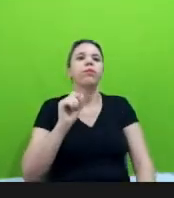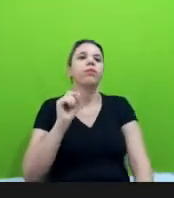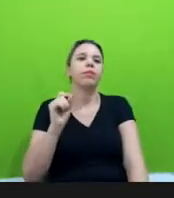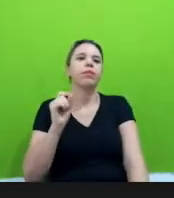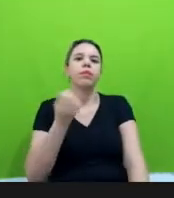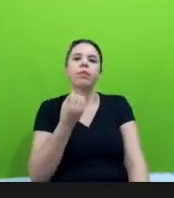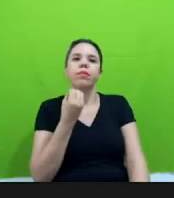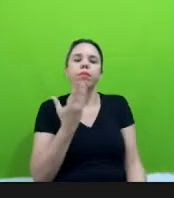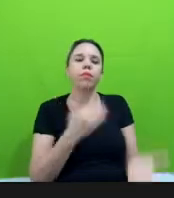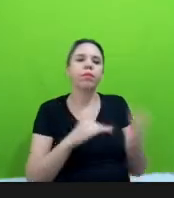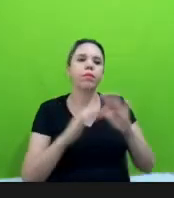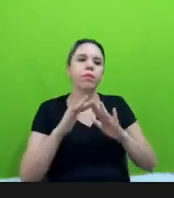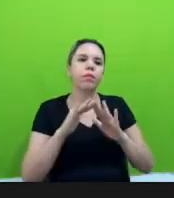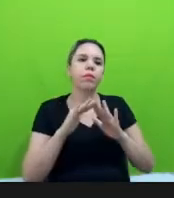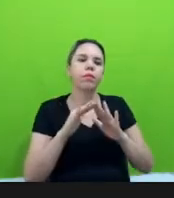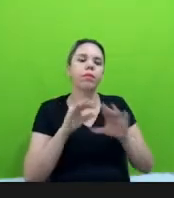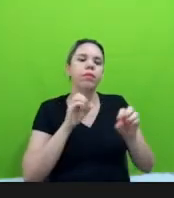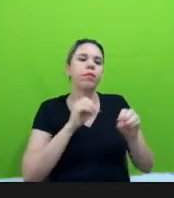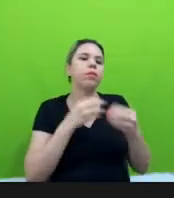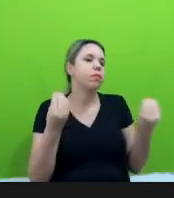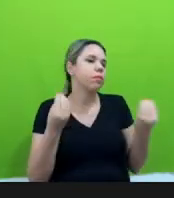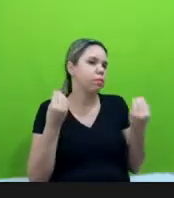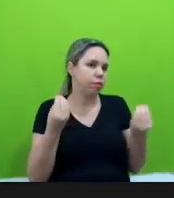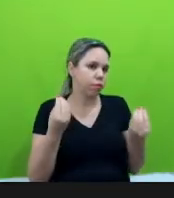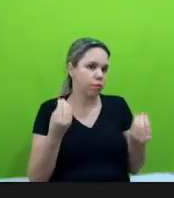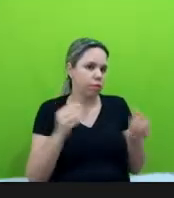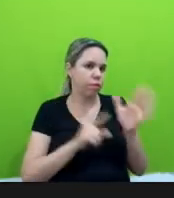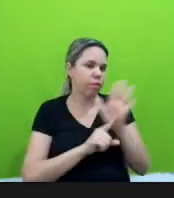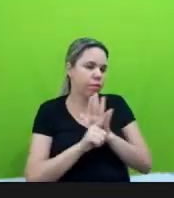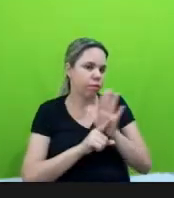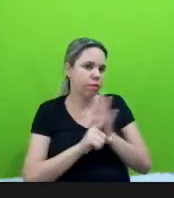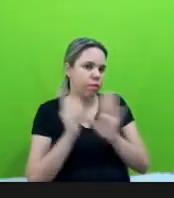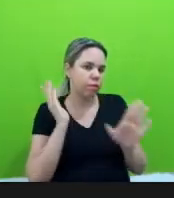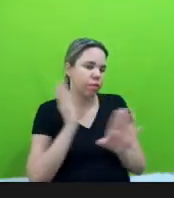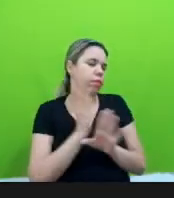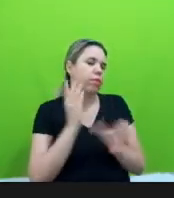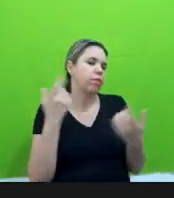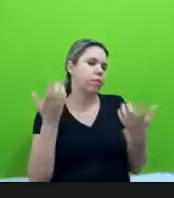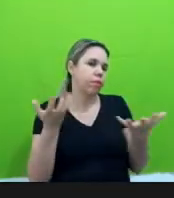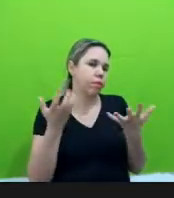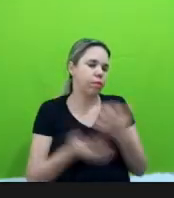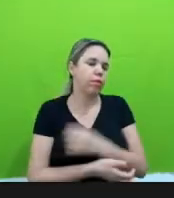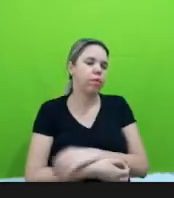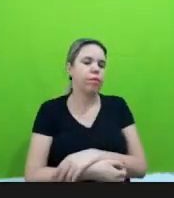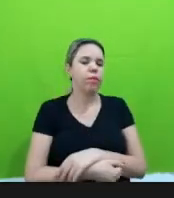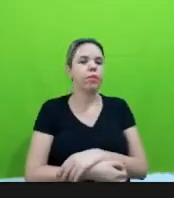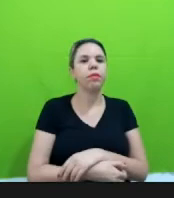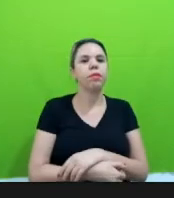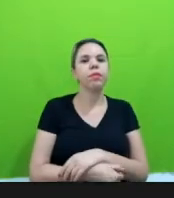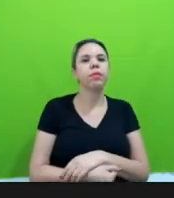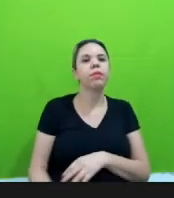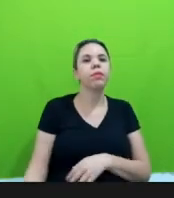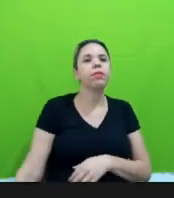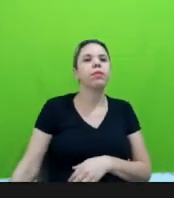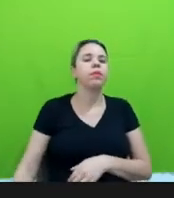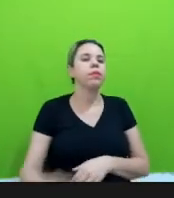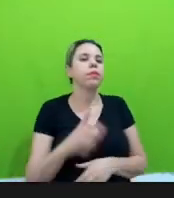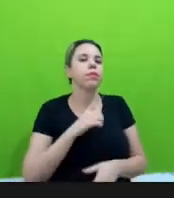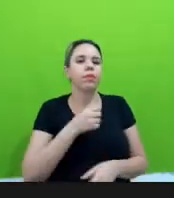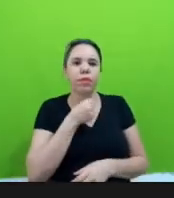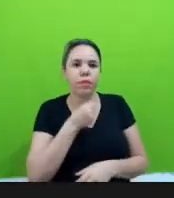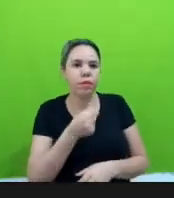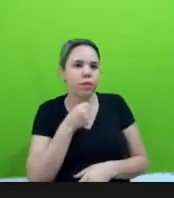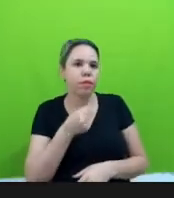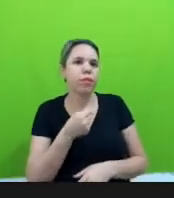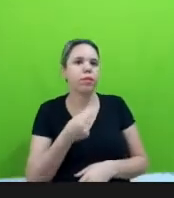né? O que é uma boa educação. Então, os dados que a gente procura não é só para ter um lead, para ter uma reportagem ali para sobreviver